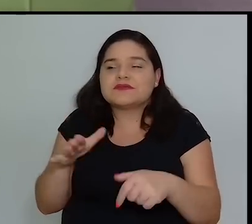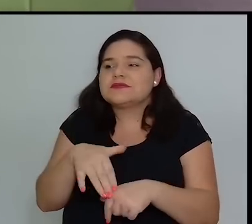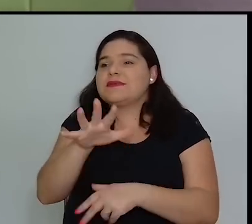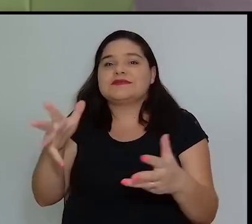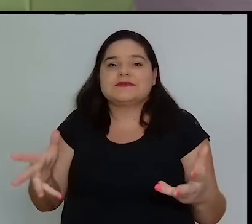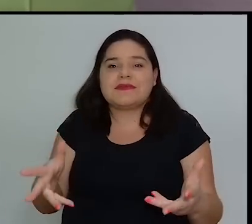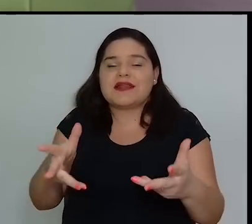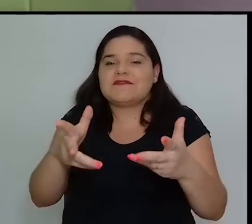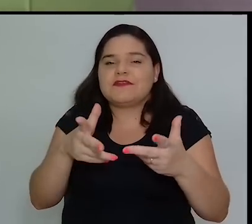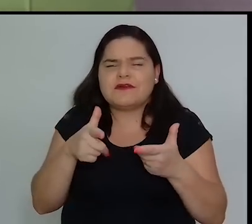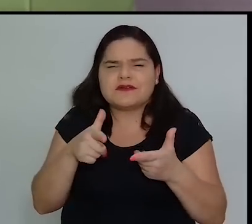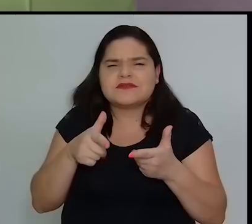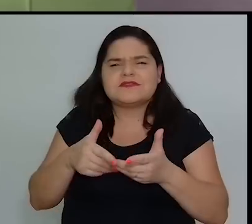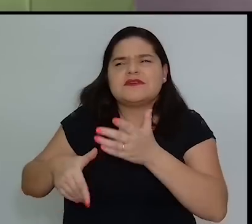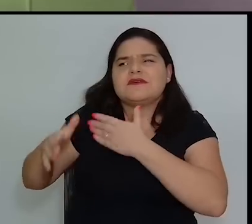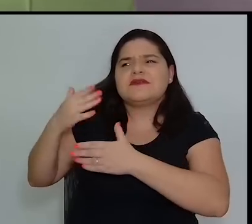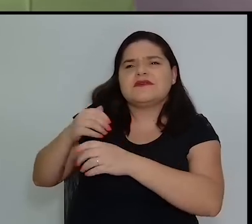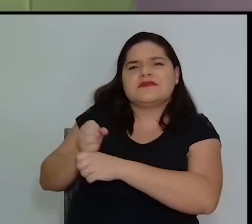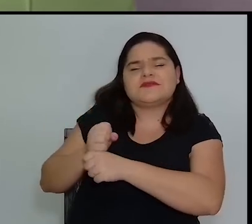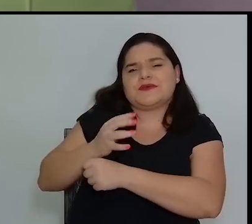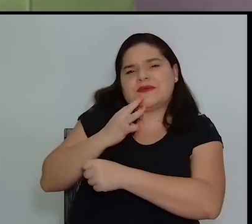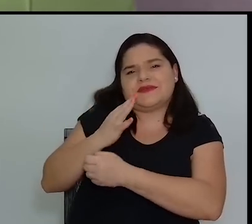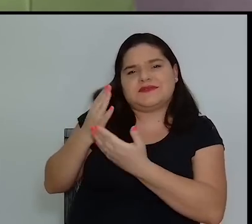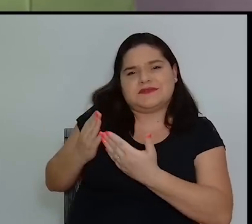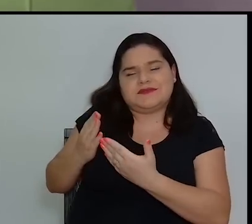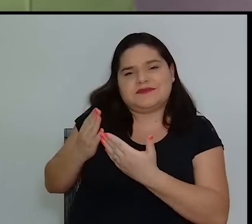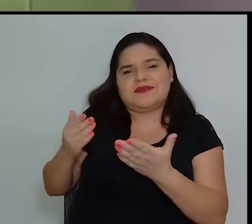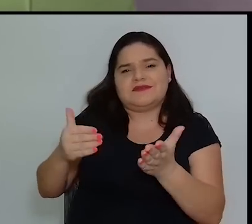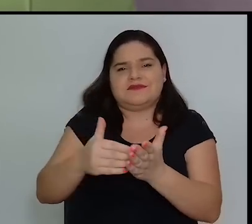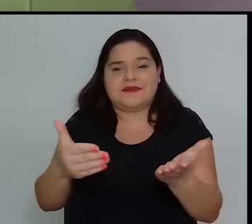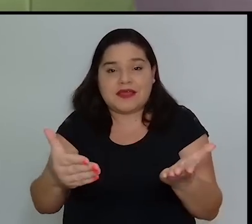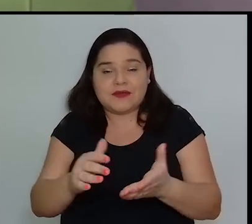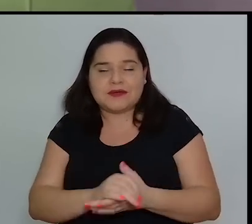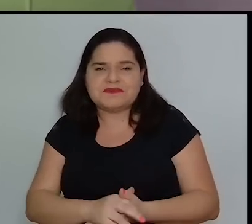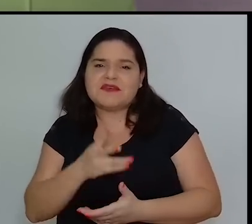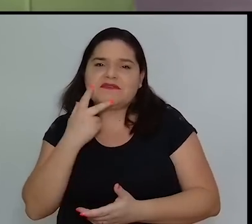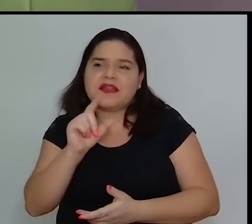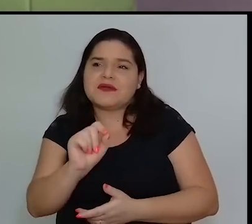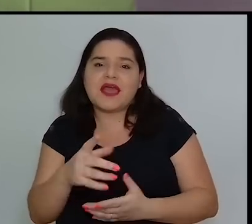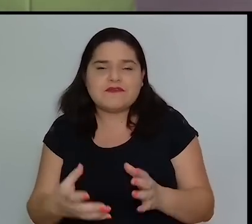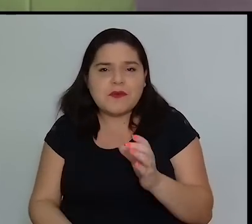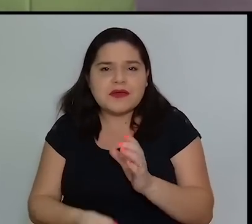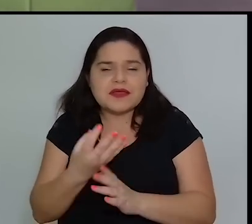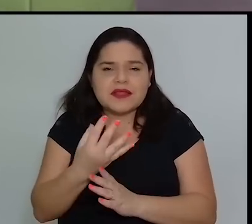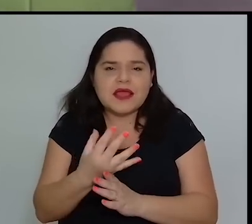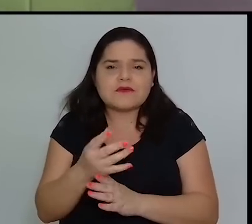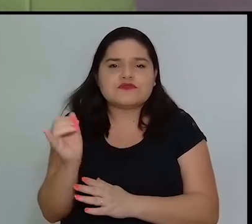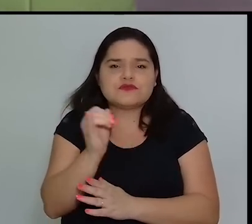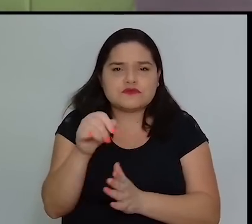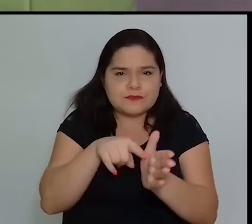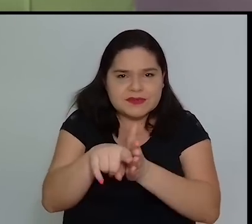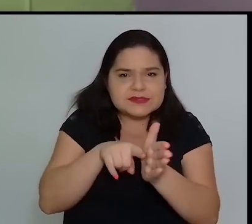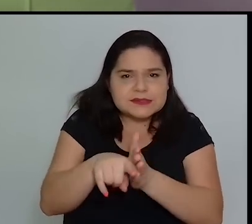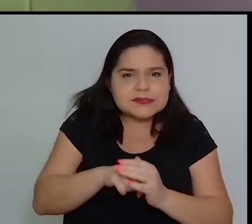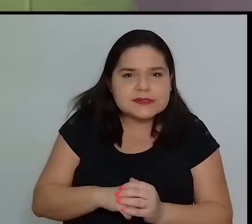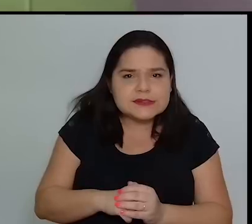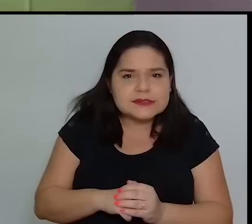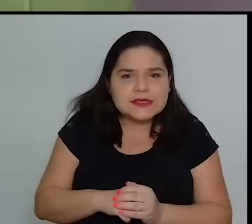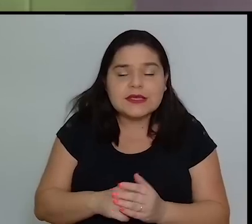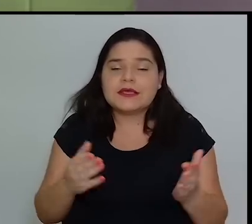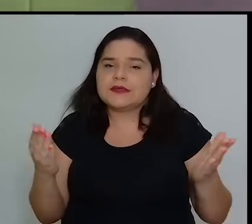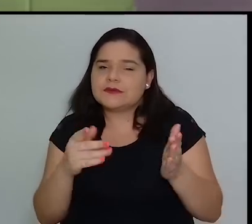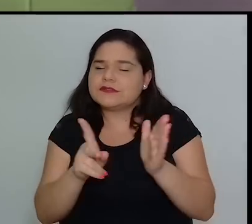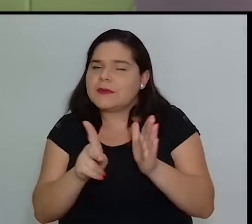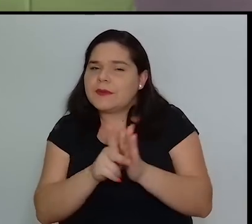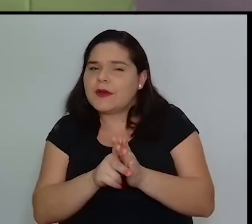desde quando eu conheci o céu só mais de 10 anos que é assim ah vamos montar então o Instituto de Pesquisa que hoje faz parte da